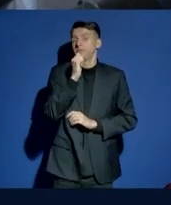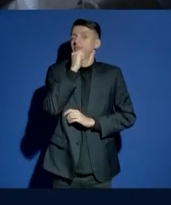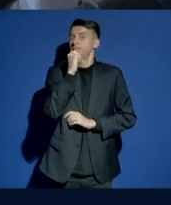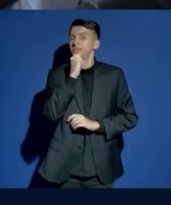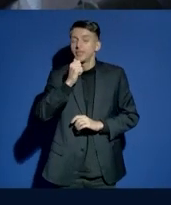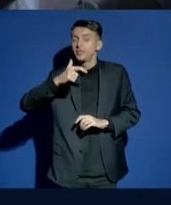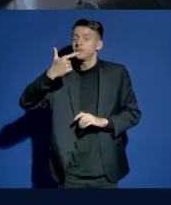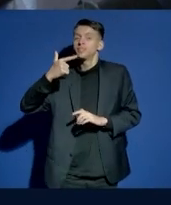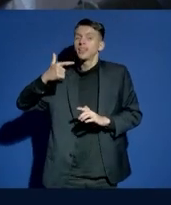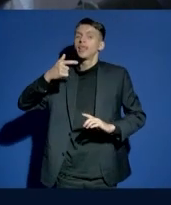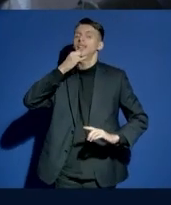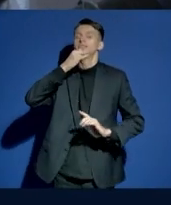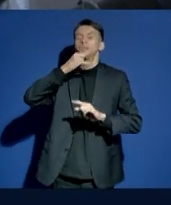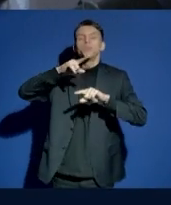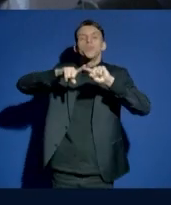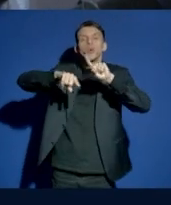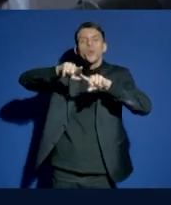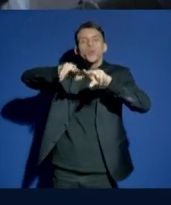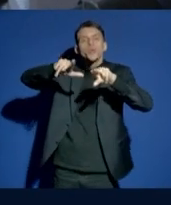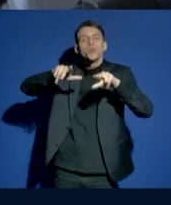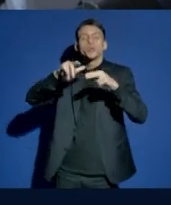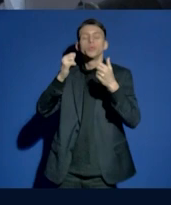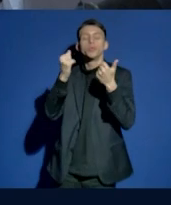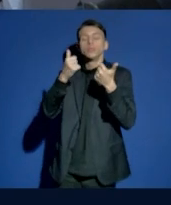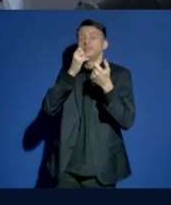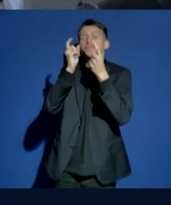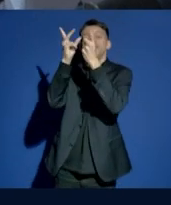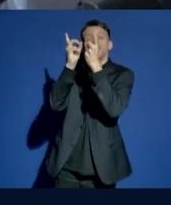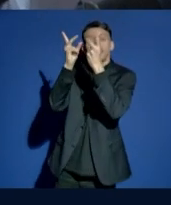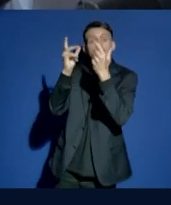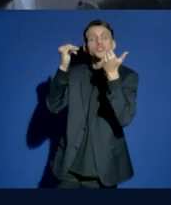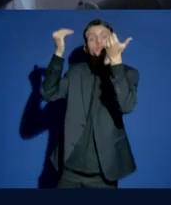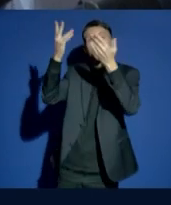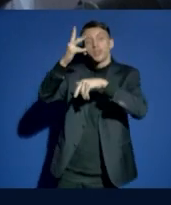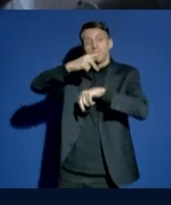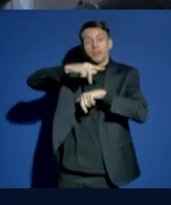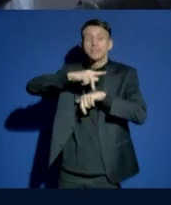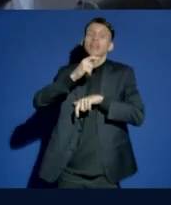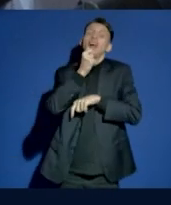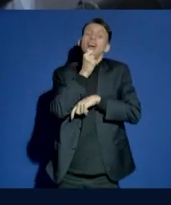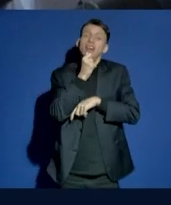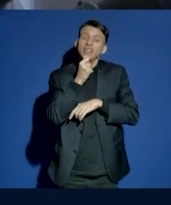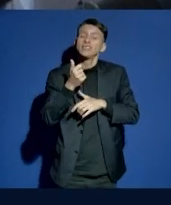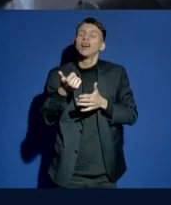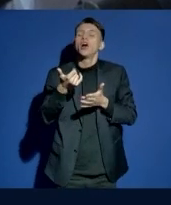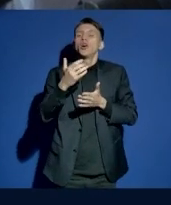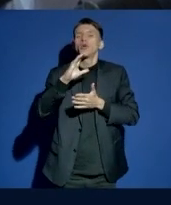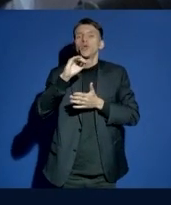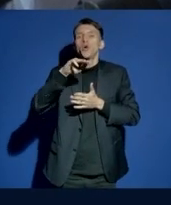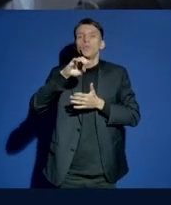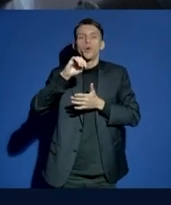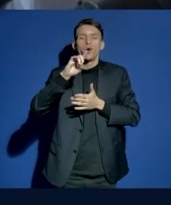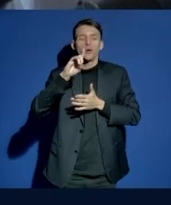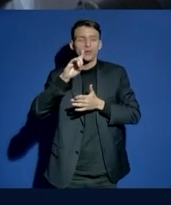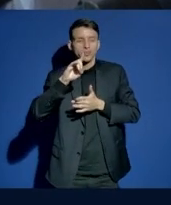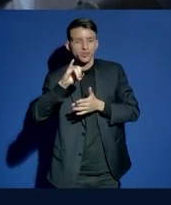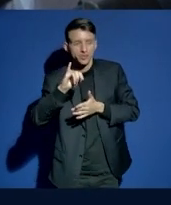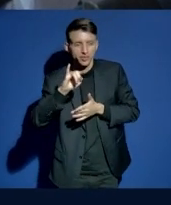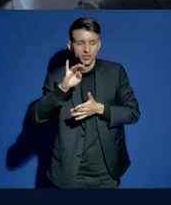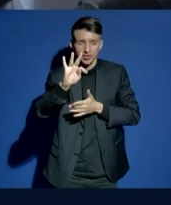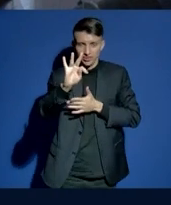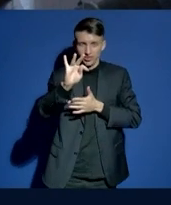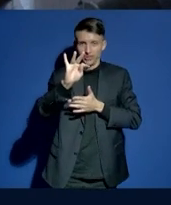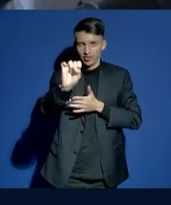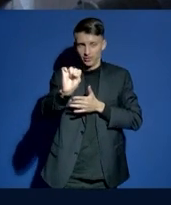gente chama de produtos premium na parte de exportação. O Brasil ainda está na área de commodities. Os preços que nós vendemos são os